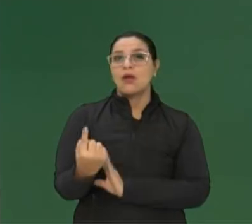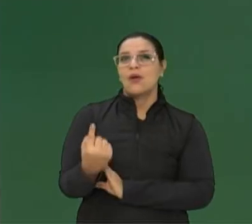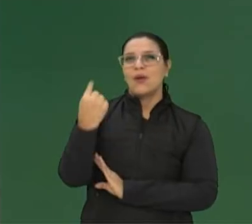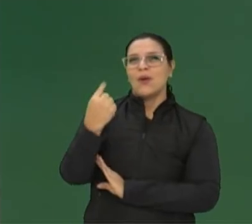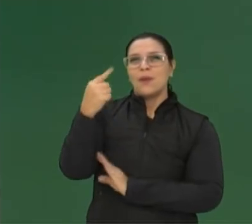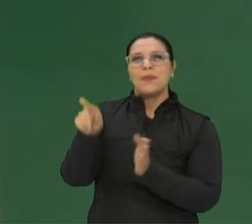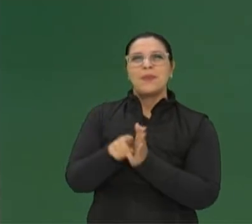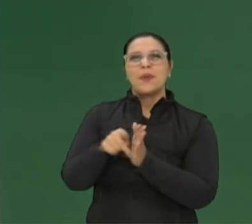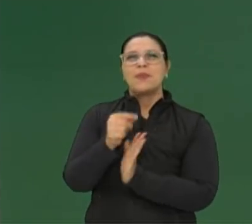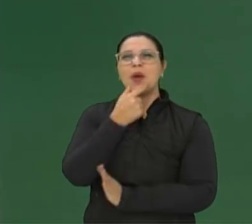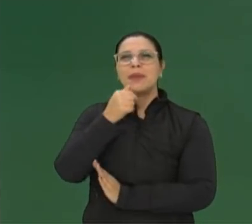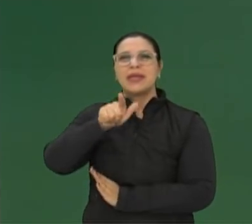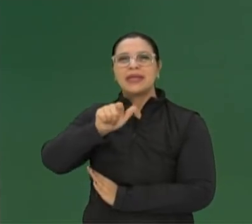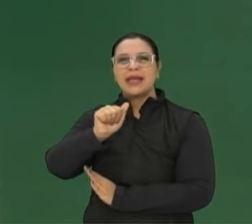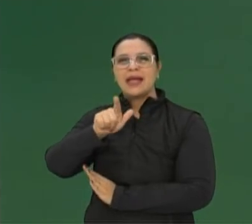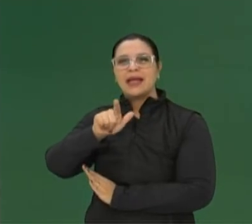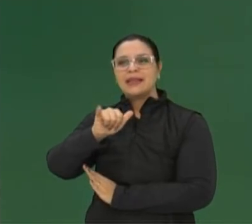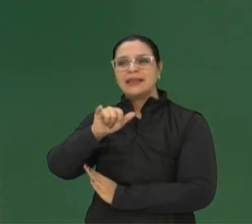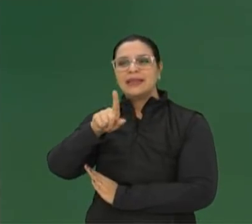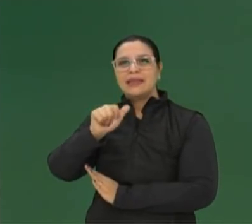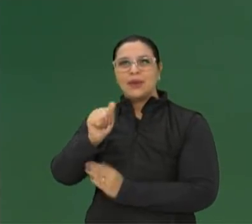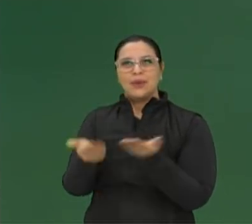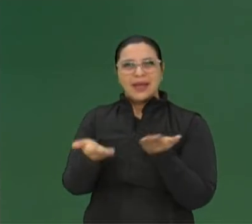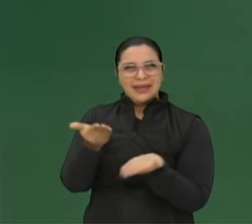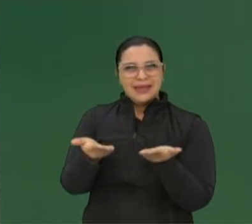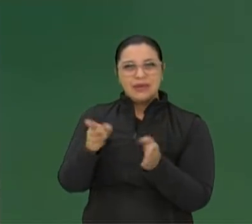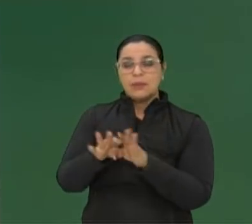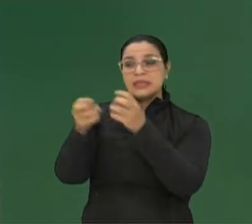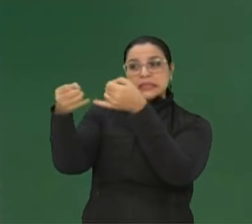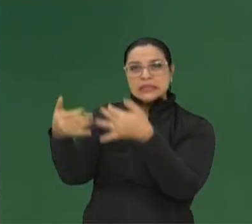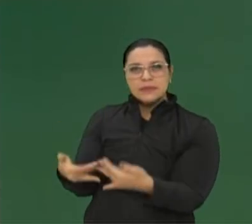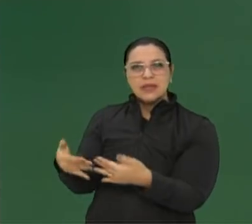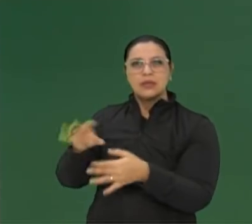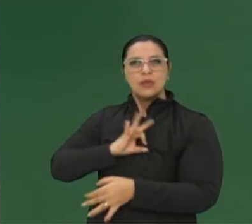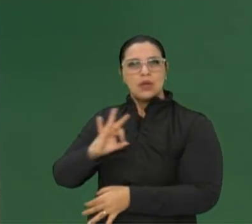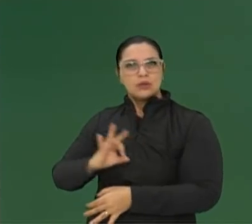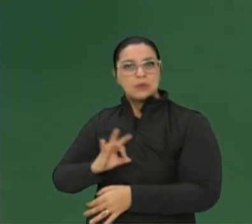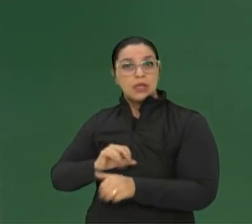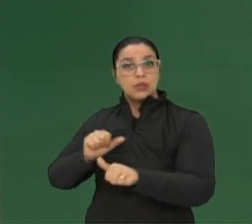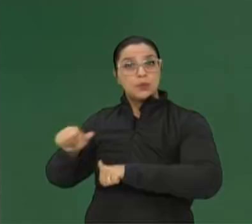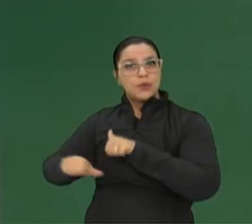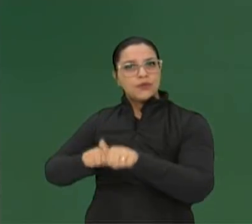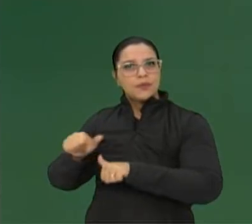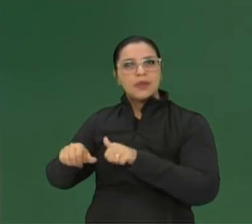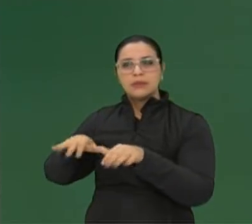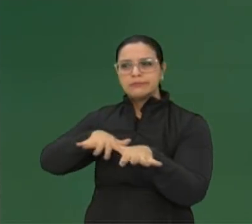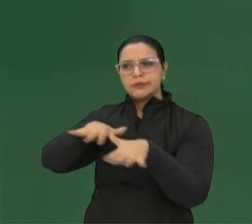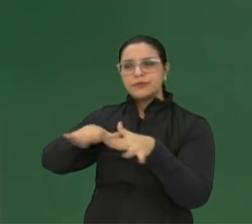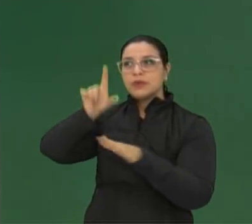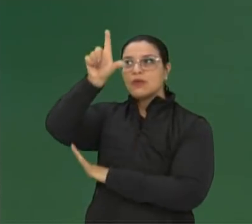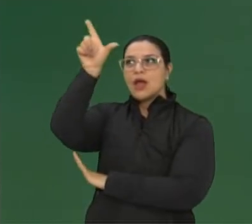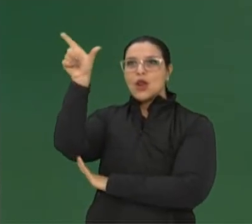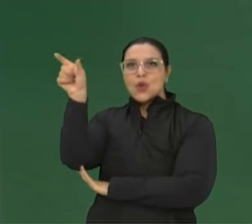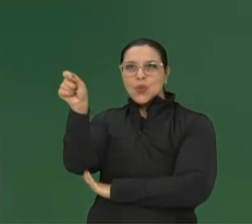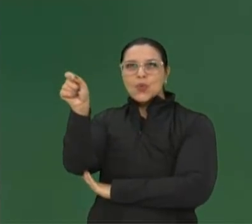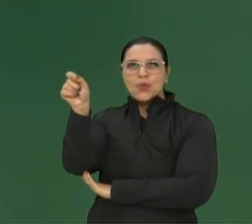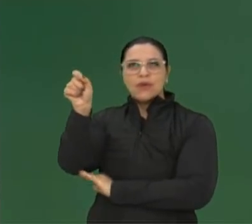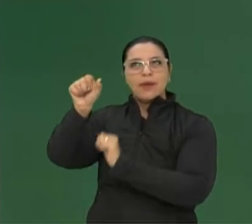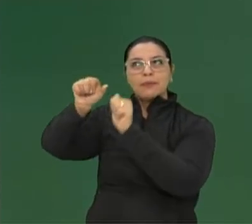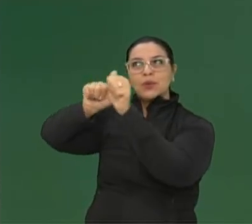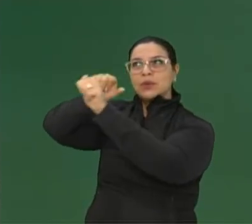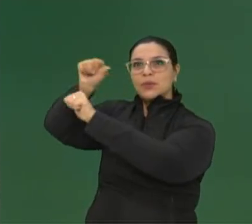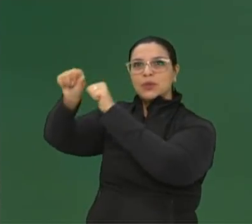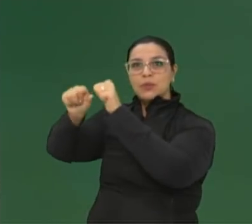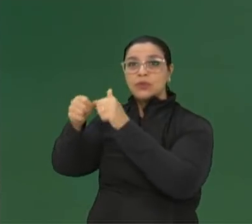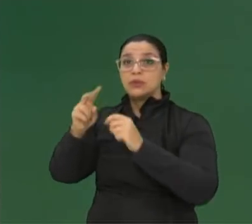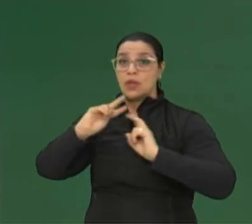né, explicando ali para, né, os padres da igreja a questão do movimento da lua, né, das faces da lua. Então é um ser humano explicando o